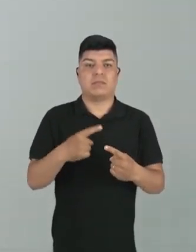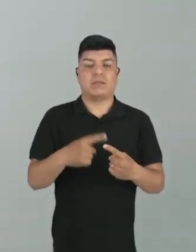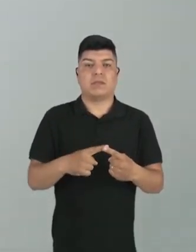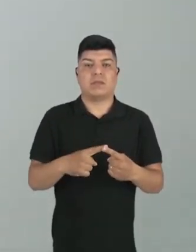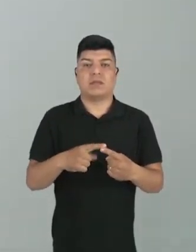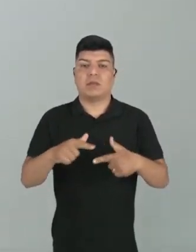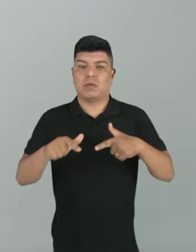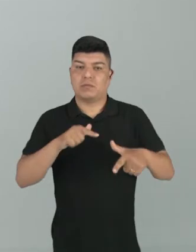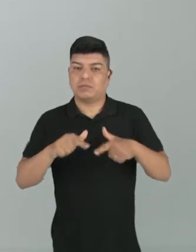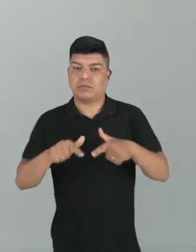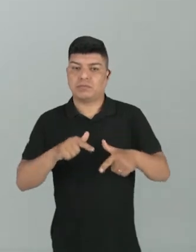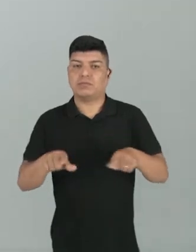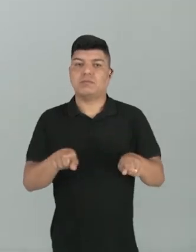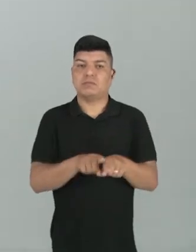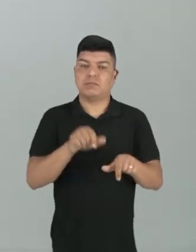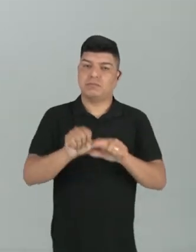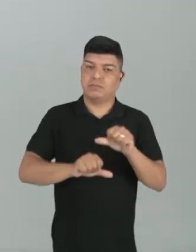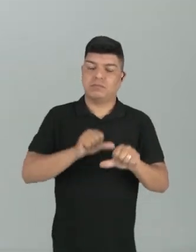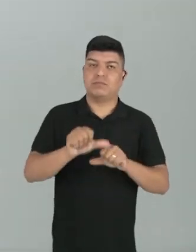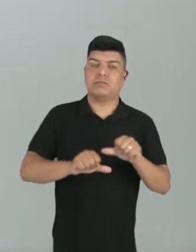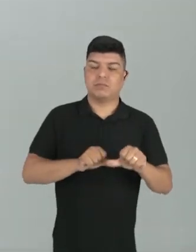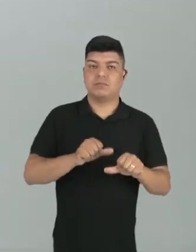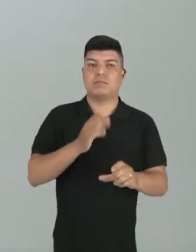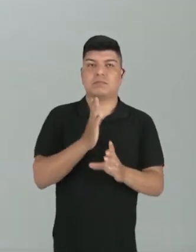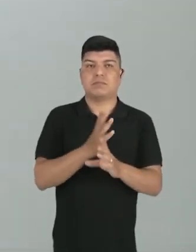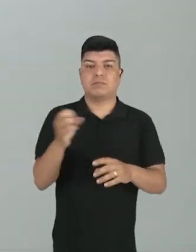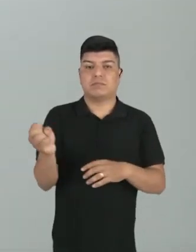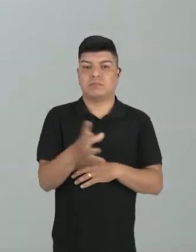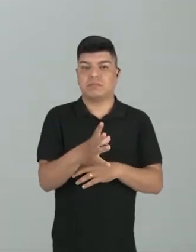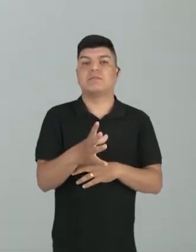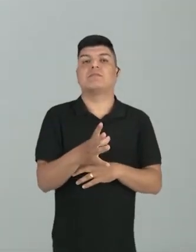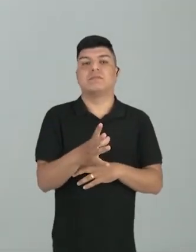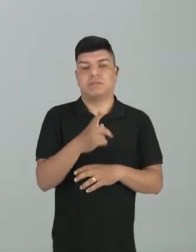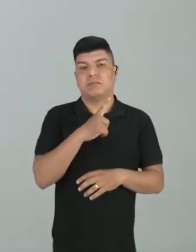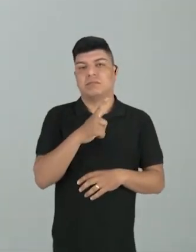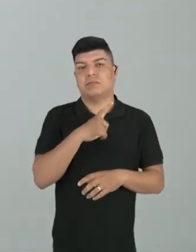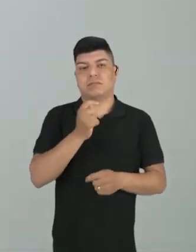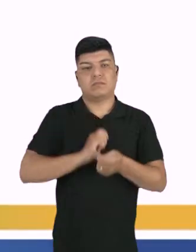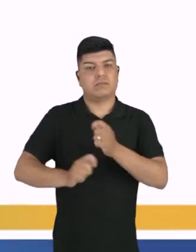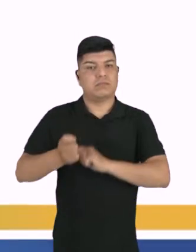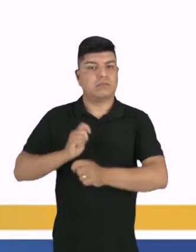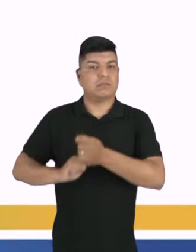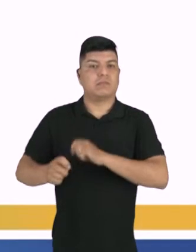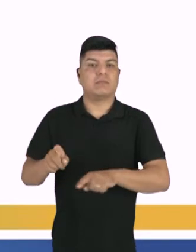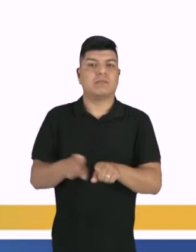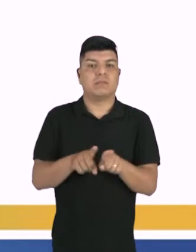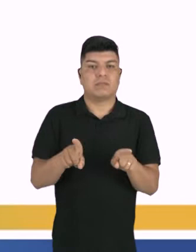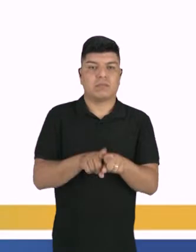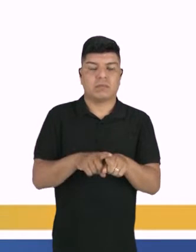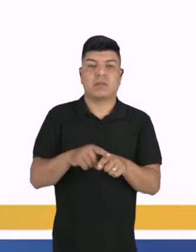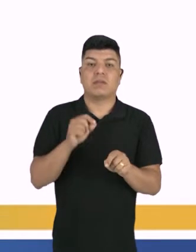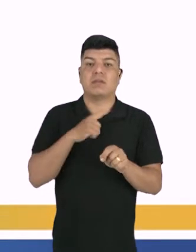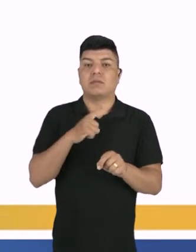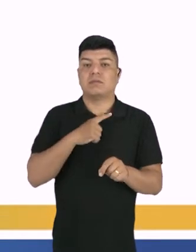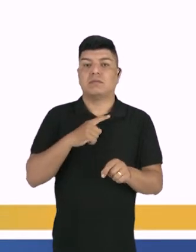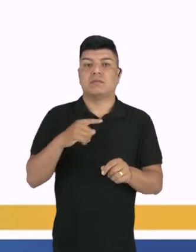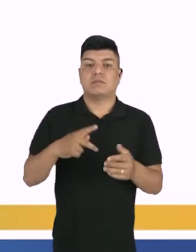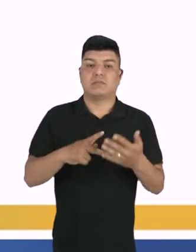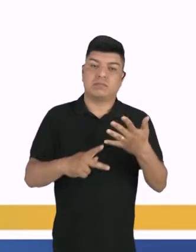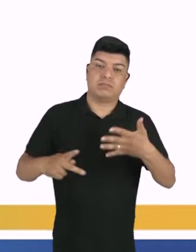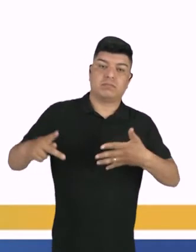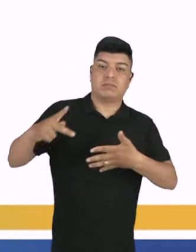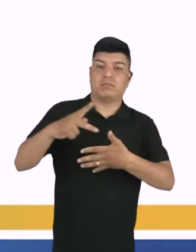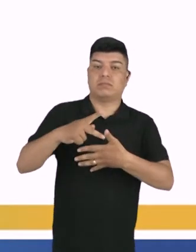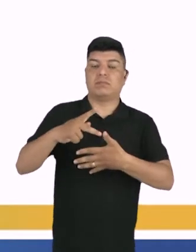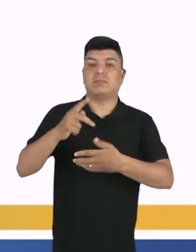de trabalho também se modificam com essa nova configuração econômica que passa a ser prioritária